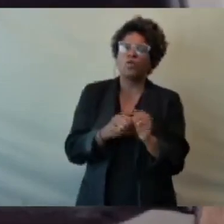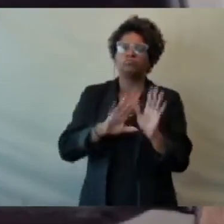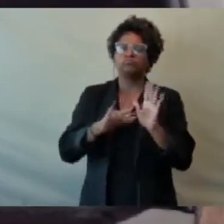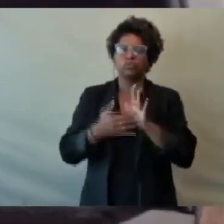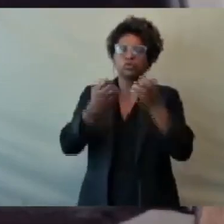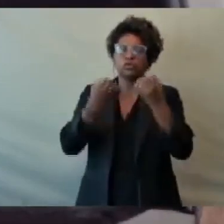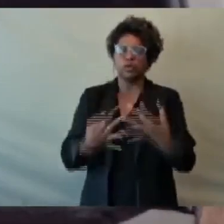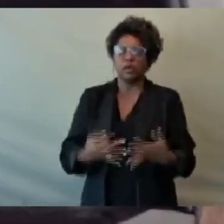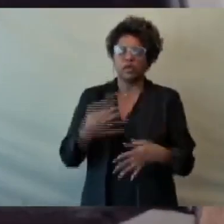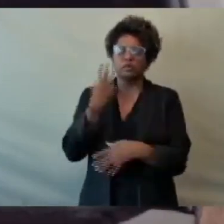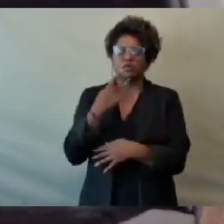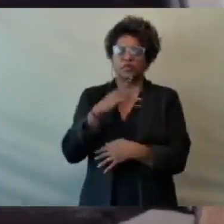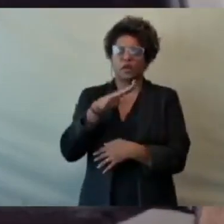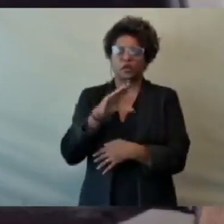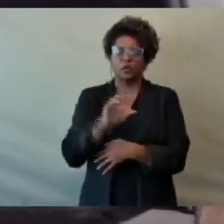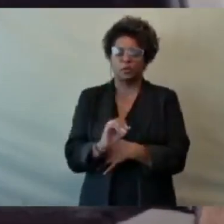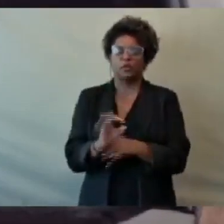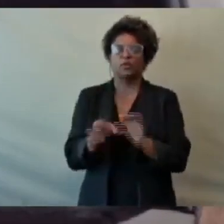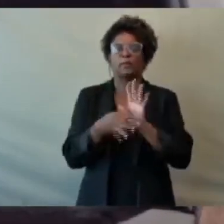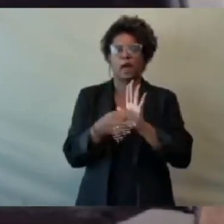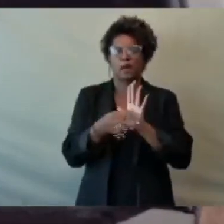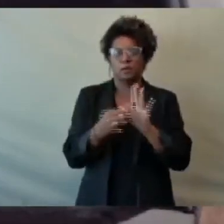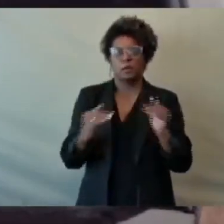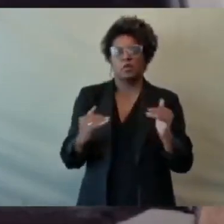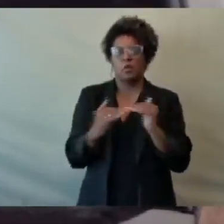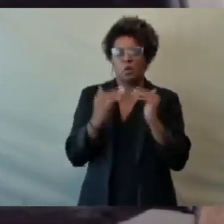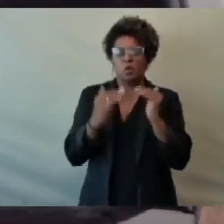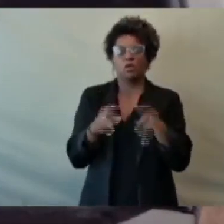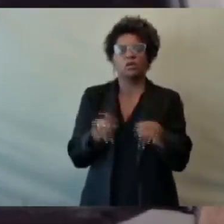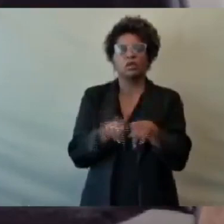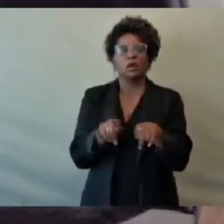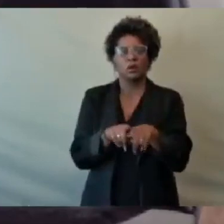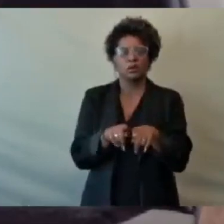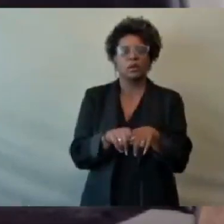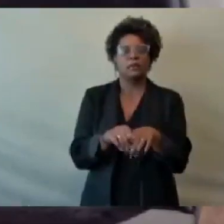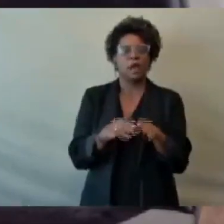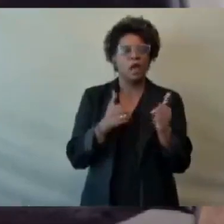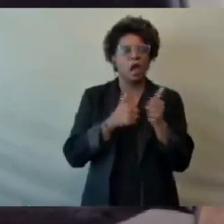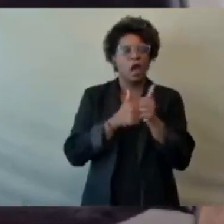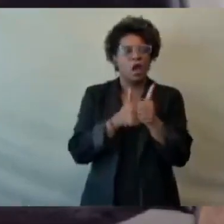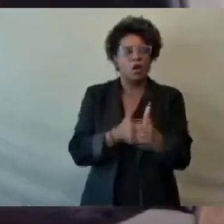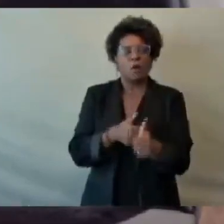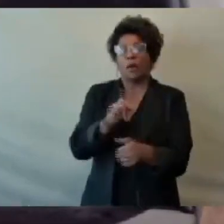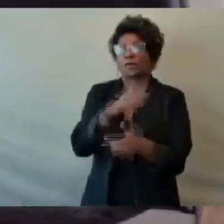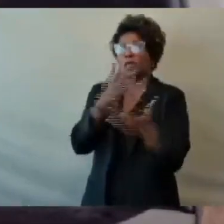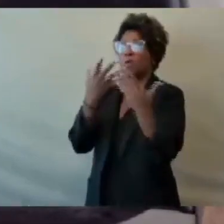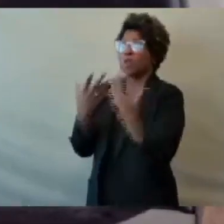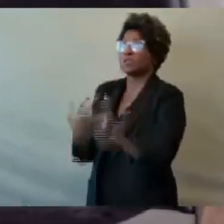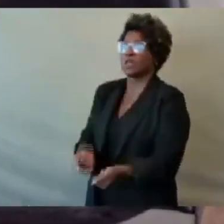parecer. Então, fica rejeitado o parecer do projeto 833-2024.